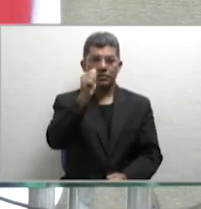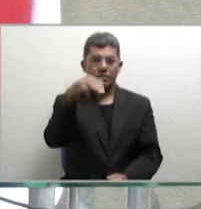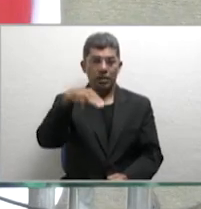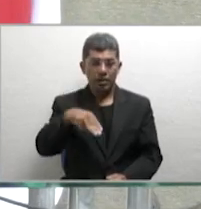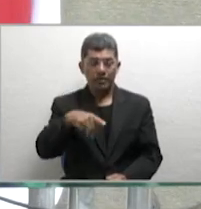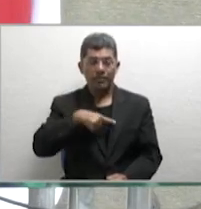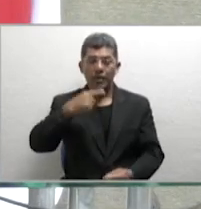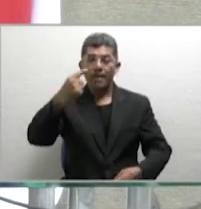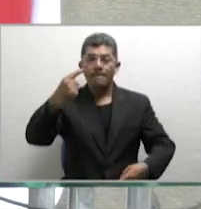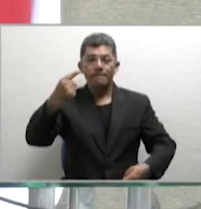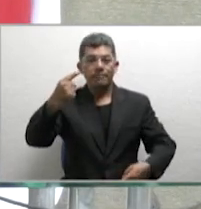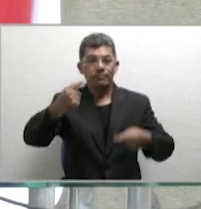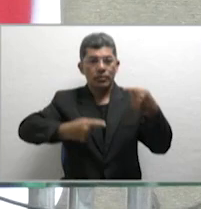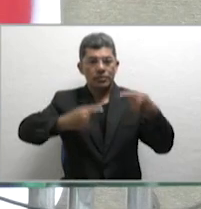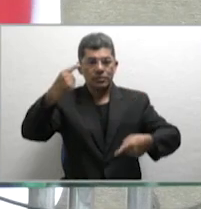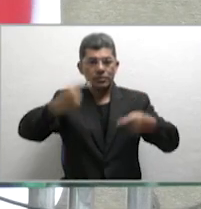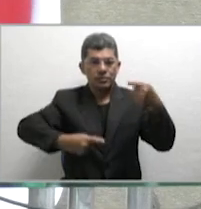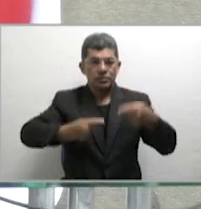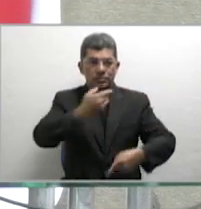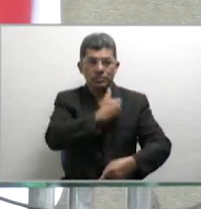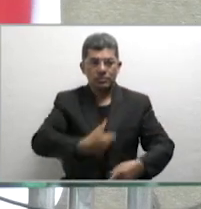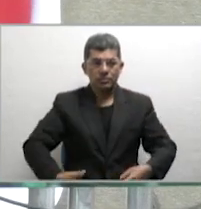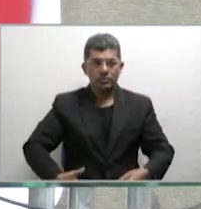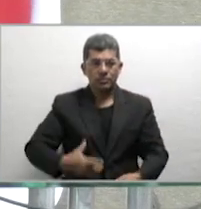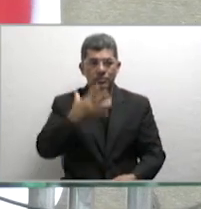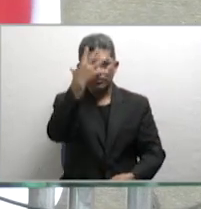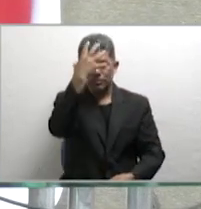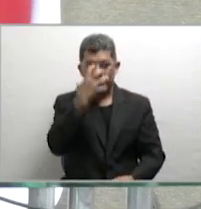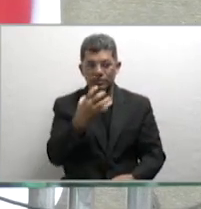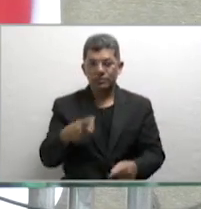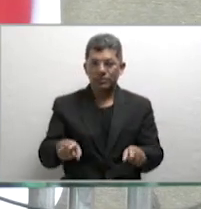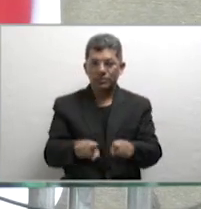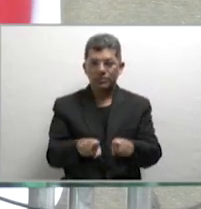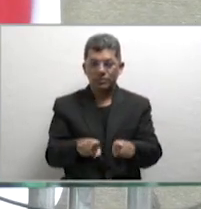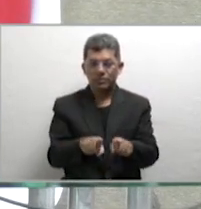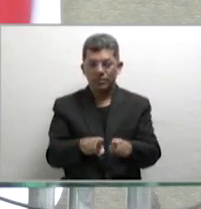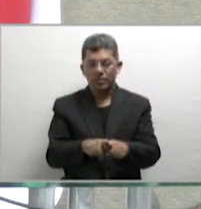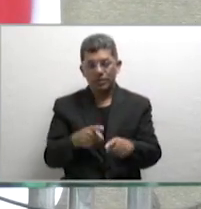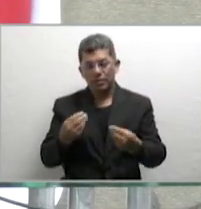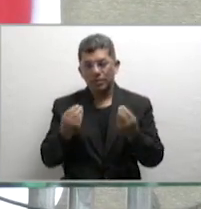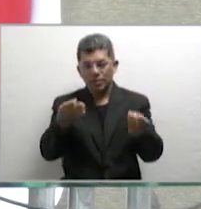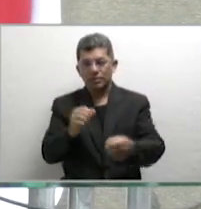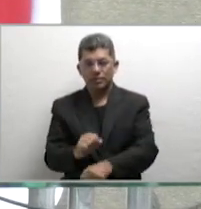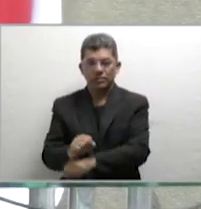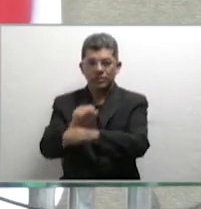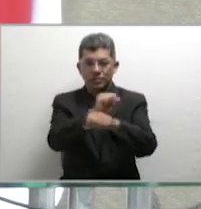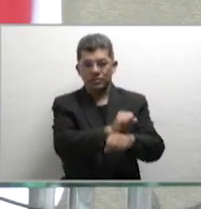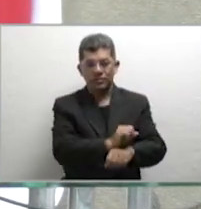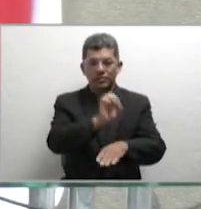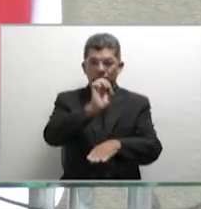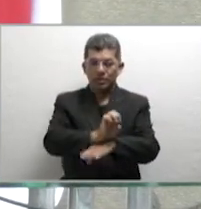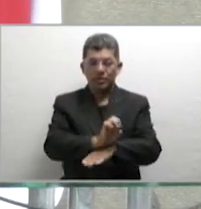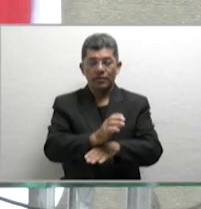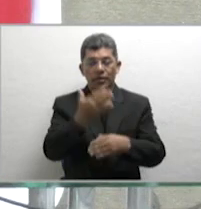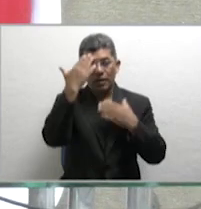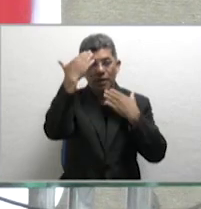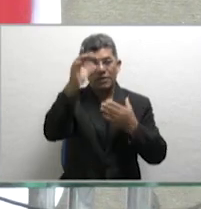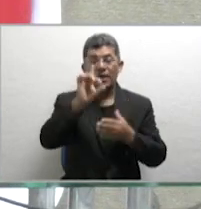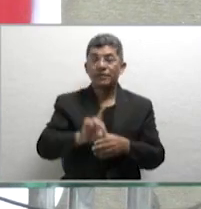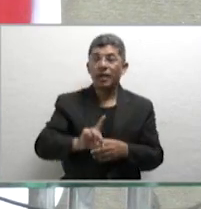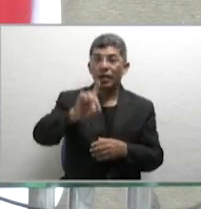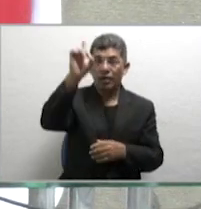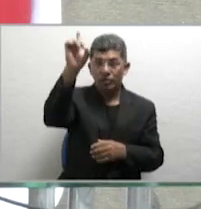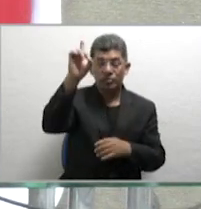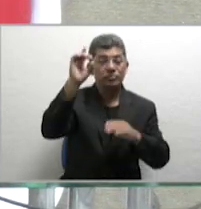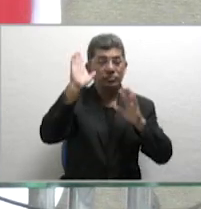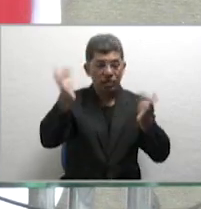fazermos políticas públicas sérias para beneficiar a nossa população e trazer mais segurança ao nosso Estado. Quero agradecer aqui a Deus, como